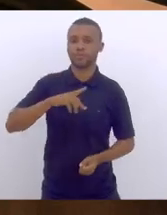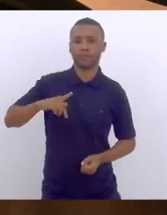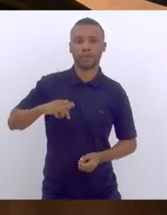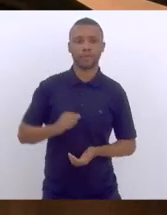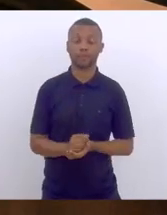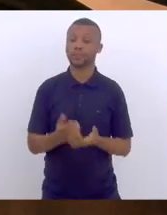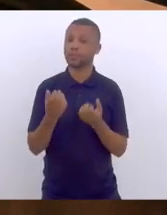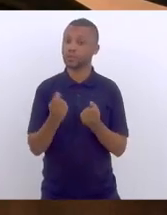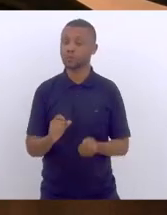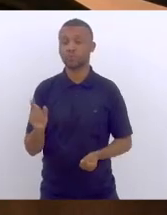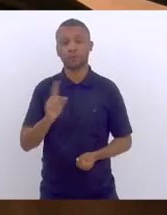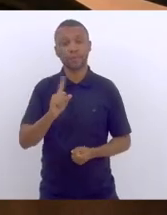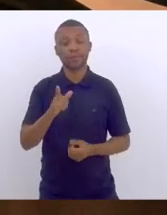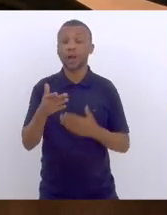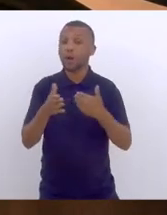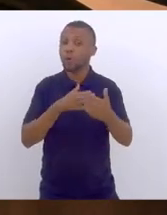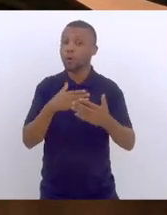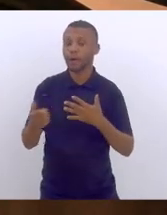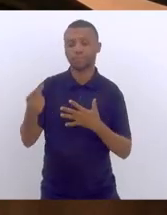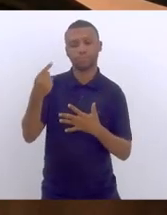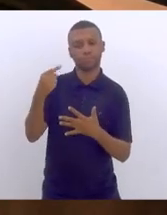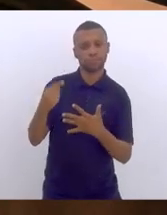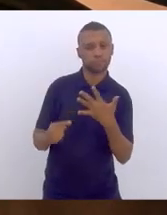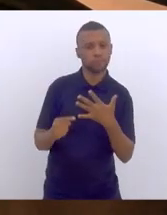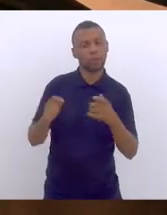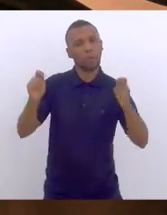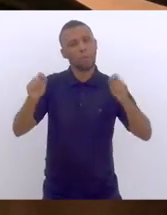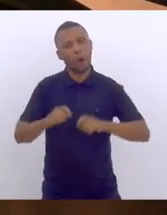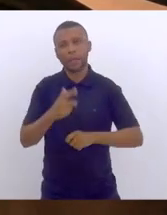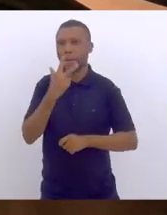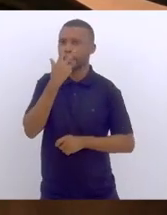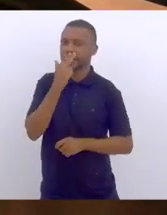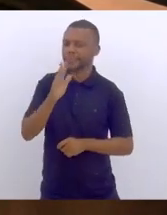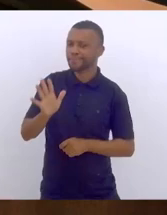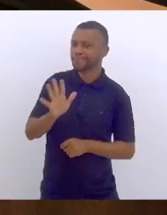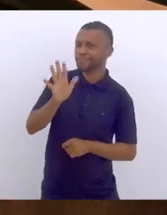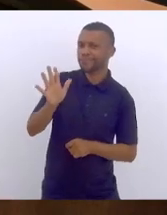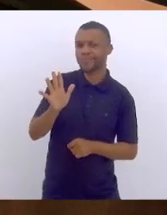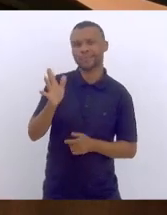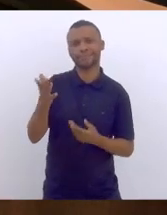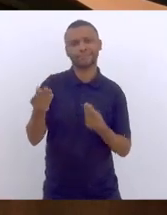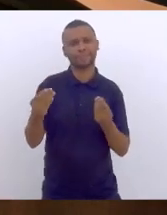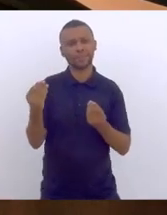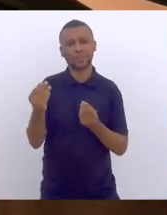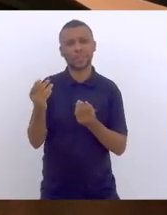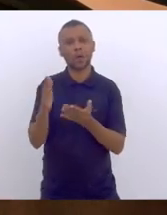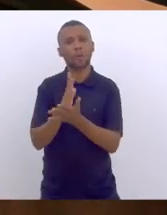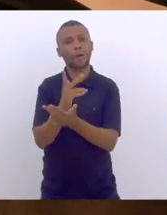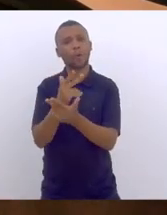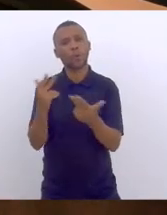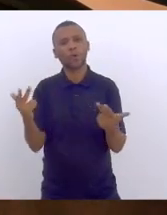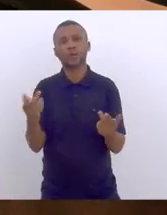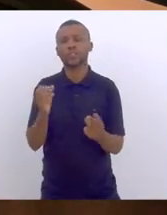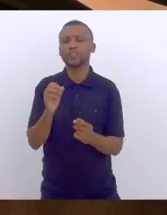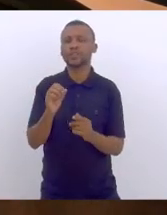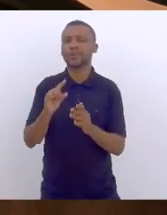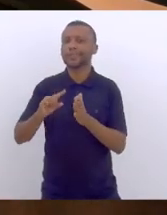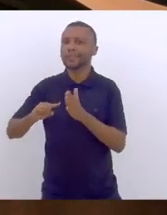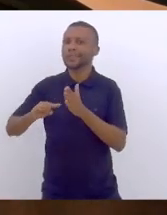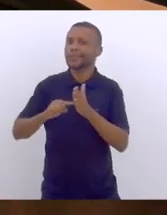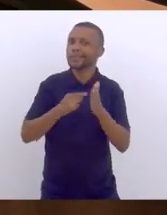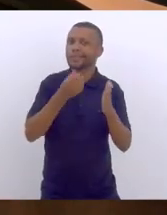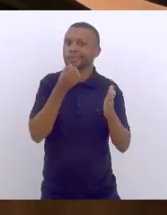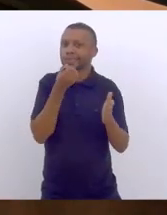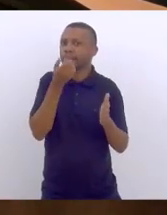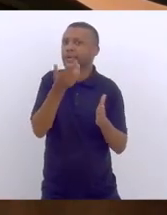qualquer elemento, Renata, que possa parecer, nem de longe, alguma coisa semelhante à delação premiada, à